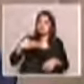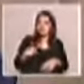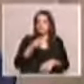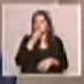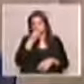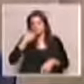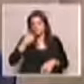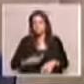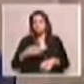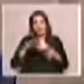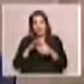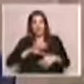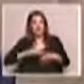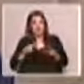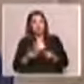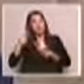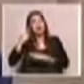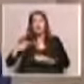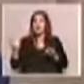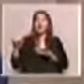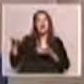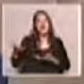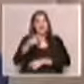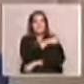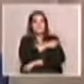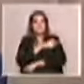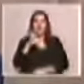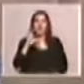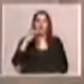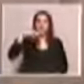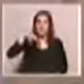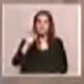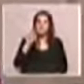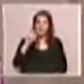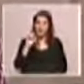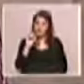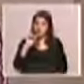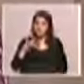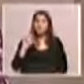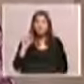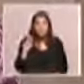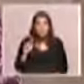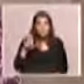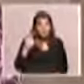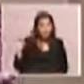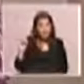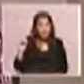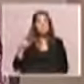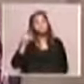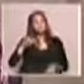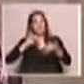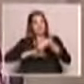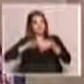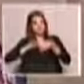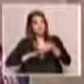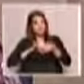ao queijo. Mas começo por lhe apresentar o nosso representante hoje da Confagri, João Madanello. É assim que se diz o seu nome, da Associação Nacional